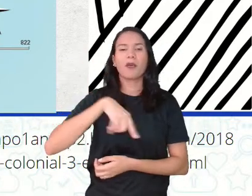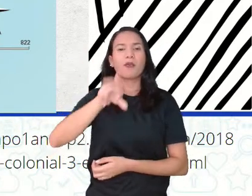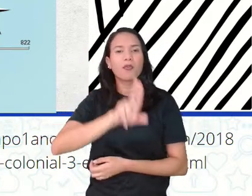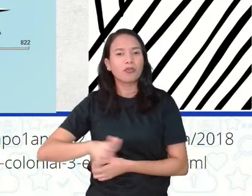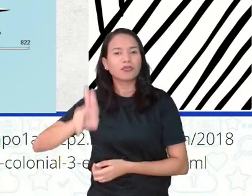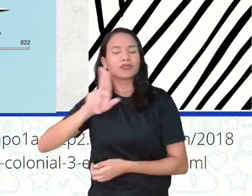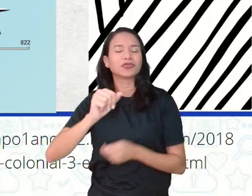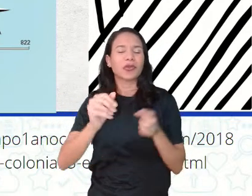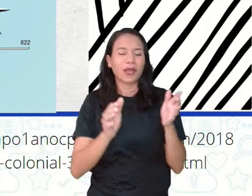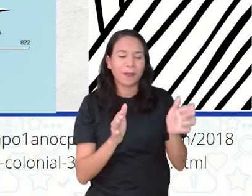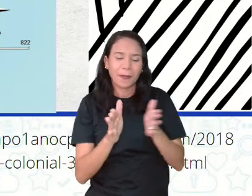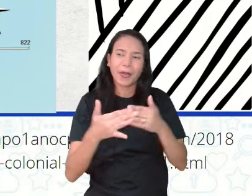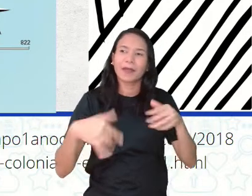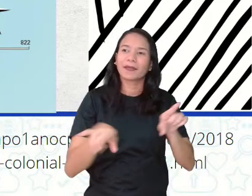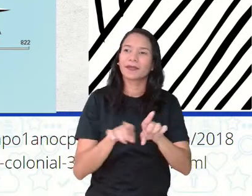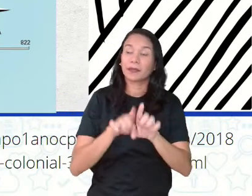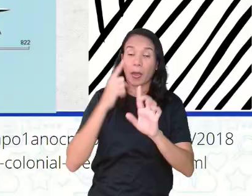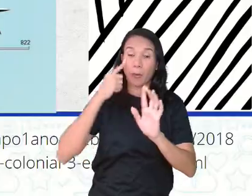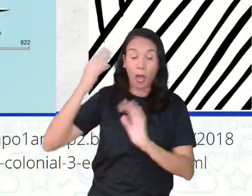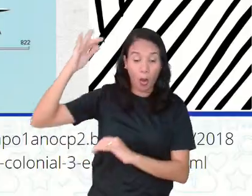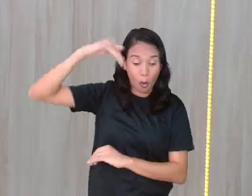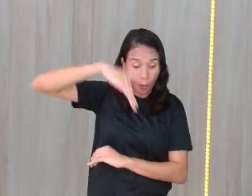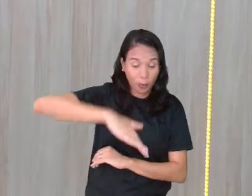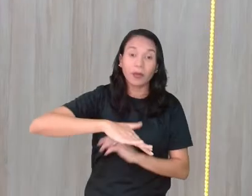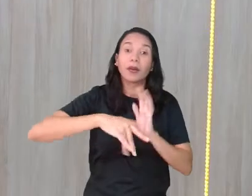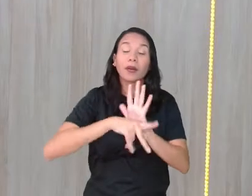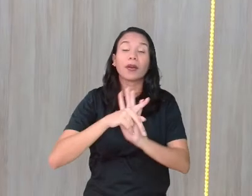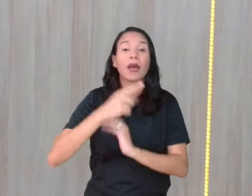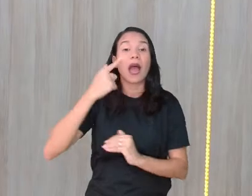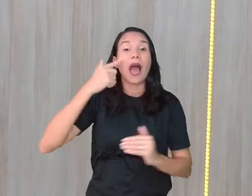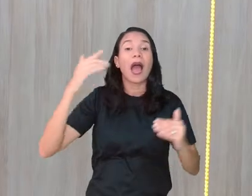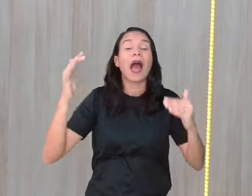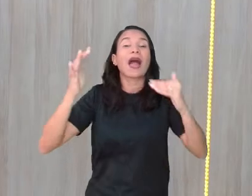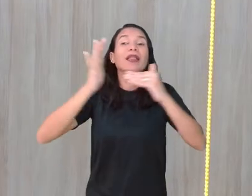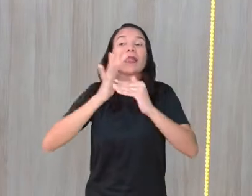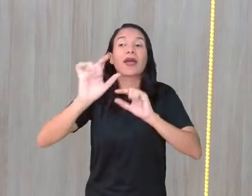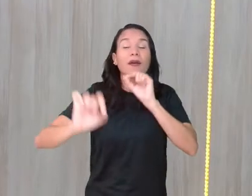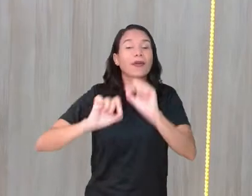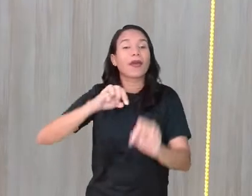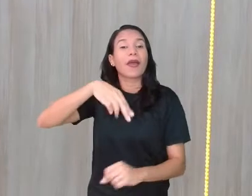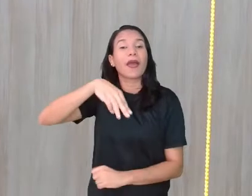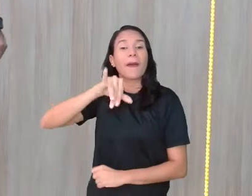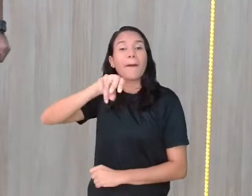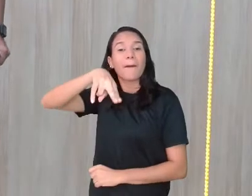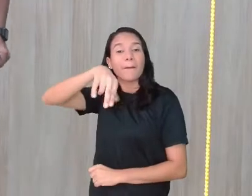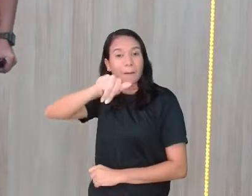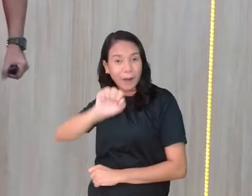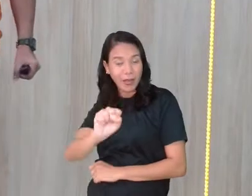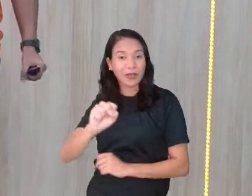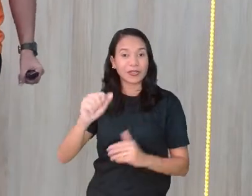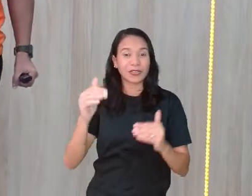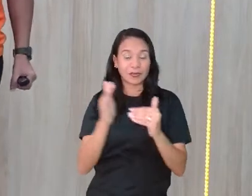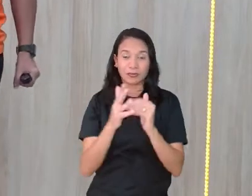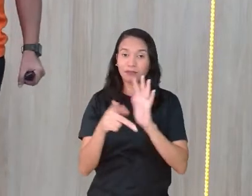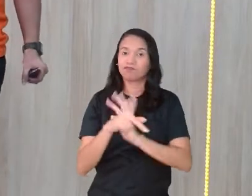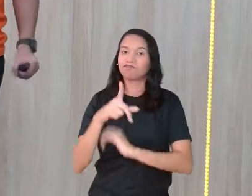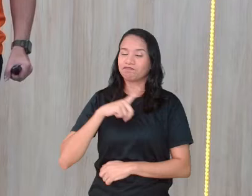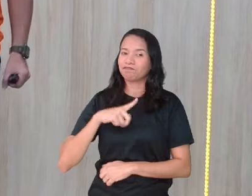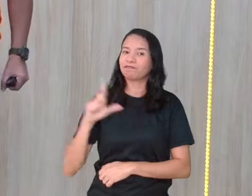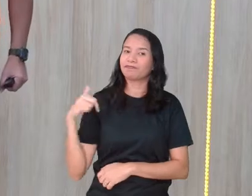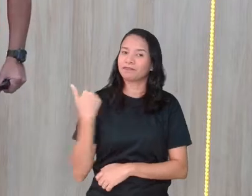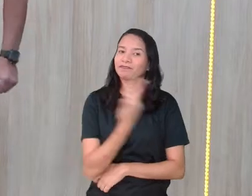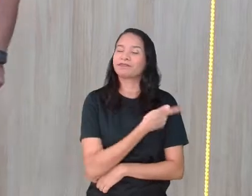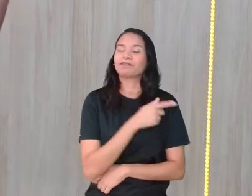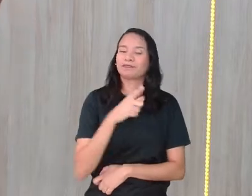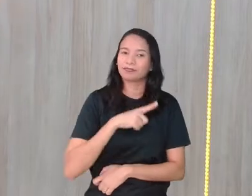nesse período, e vai descer ali, ó, de Salvador, descer até Minas Gerais, né? Então, até o norte de Minas Gerais, nós